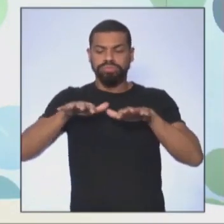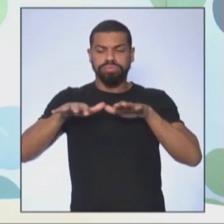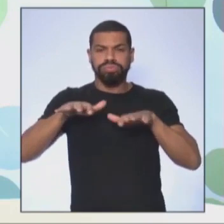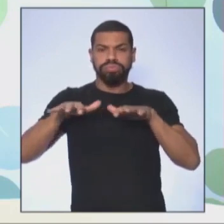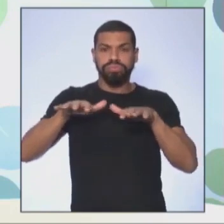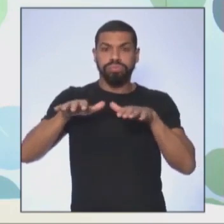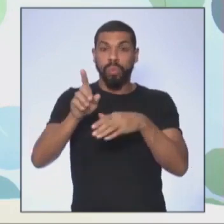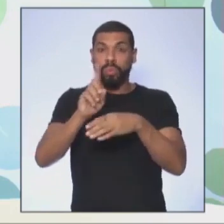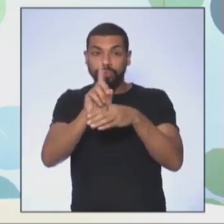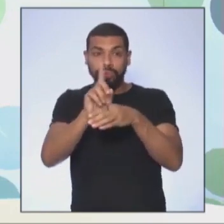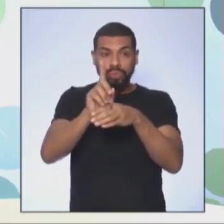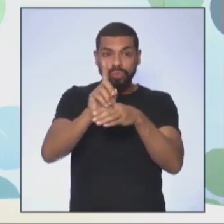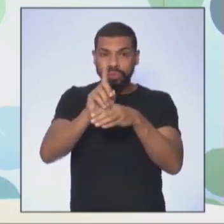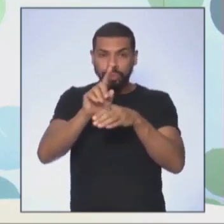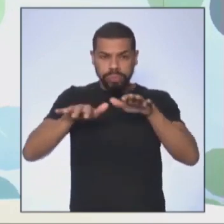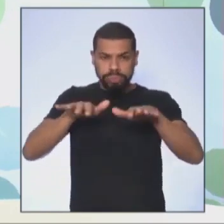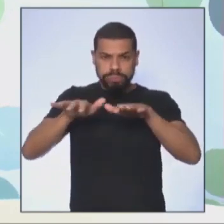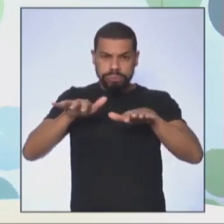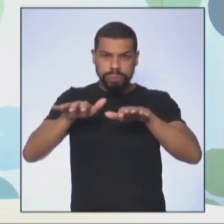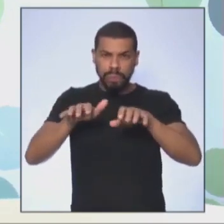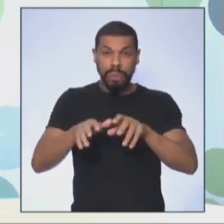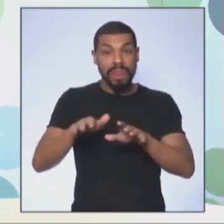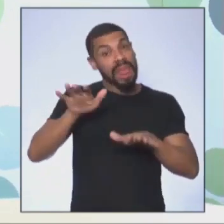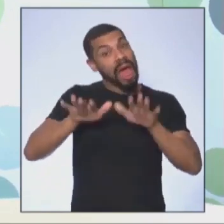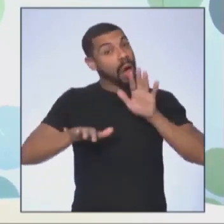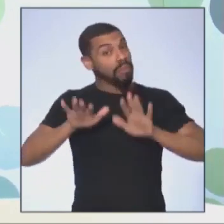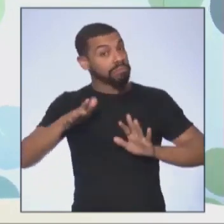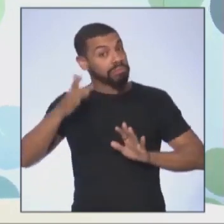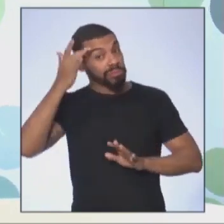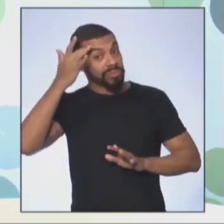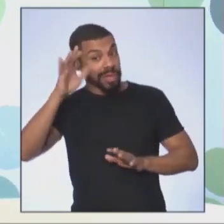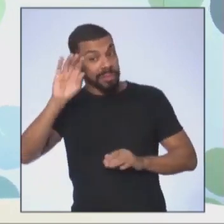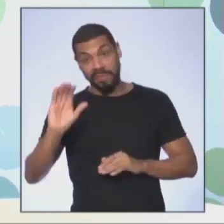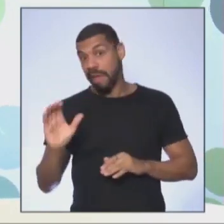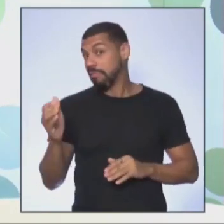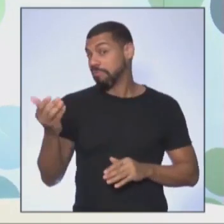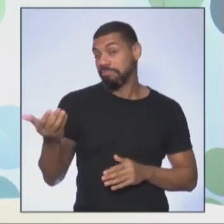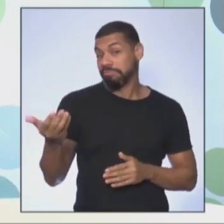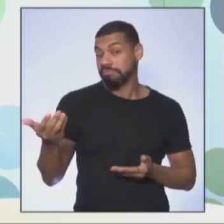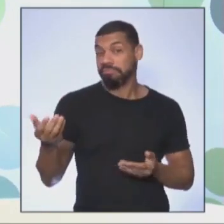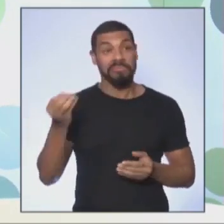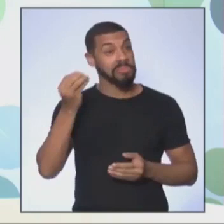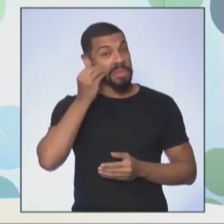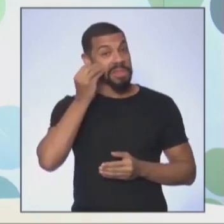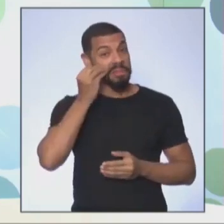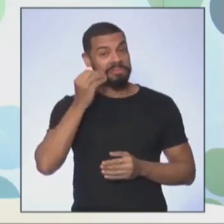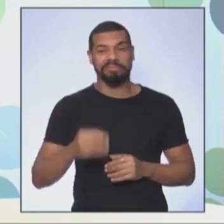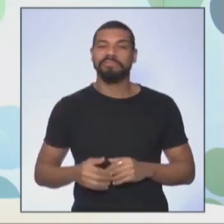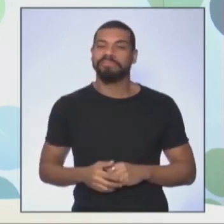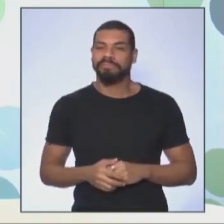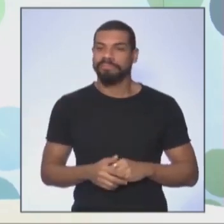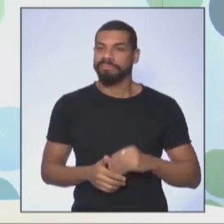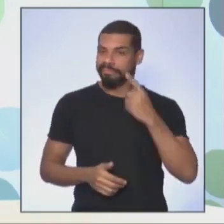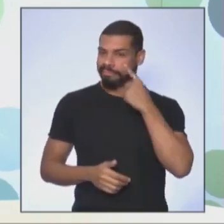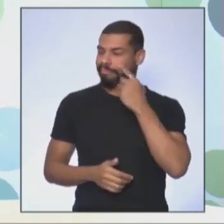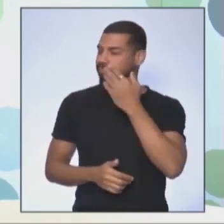ver o canudinho vibrando. Talvez. Talvez. A gente não sabe também se vai dar certo, a gente vai tentar.